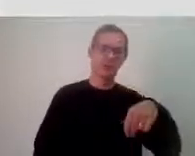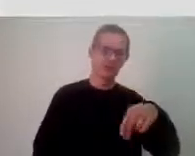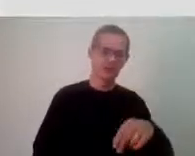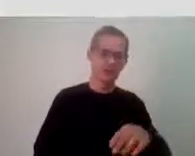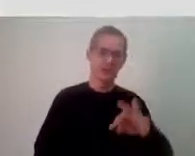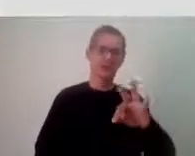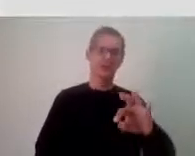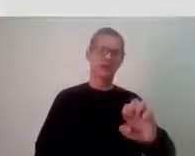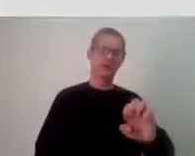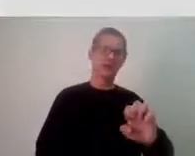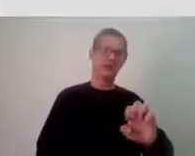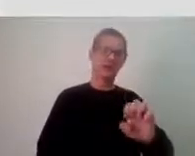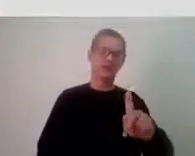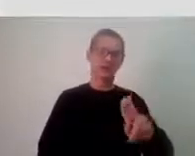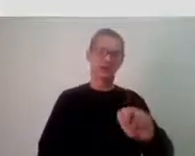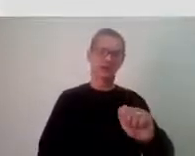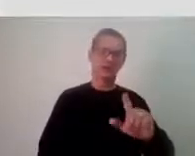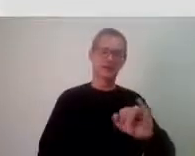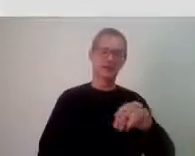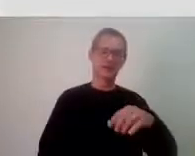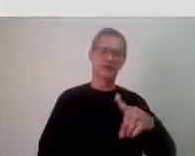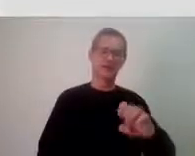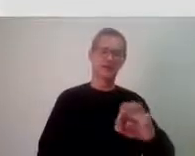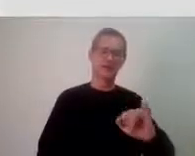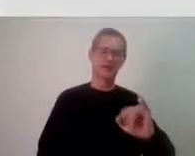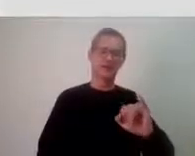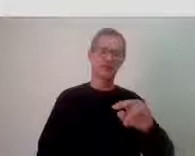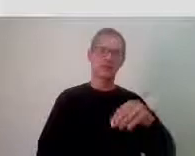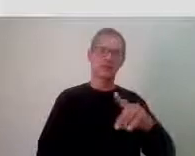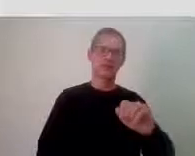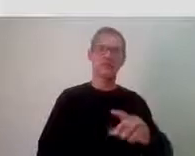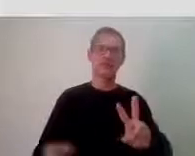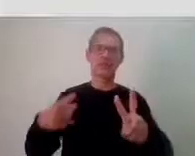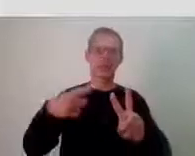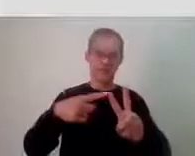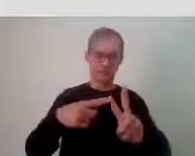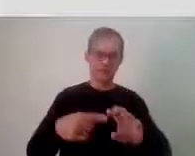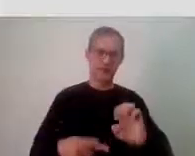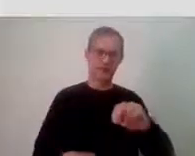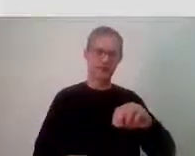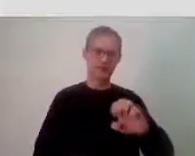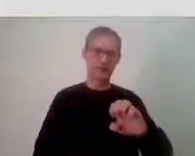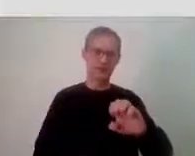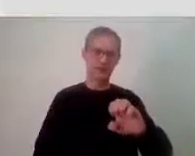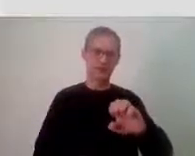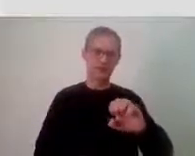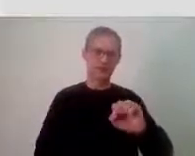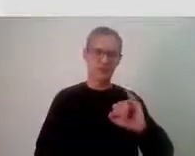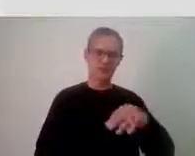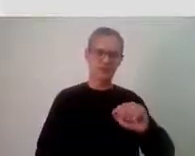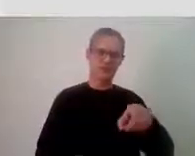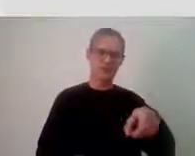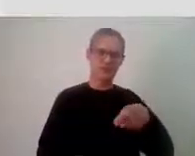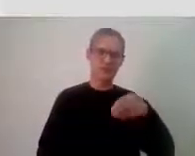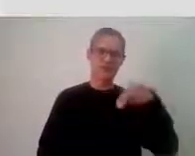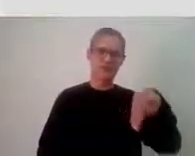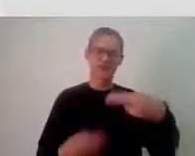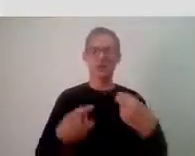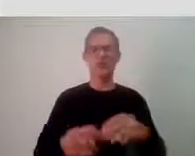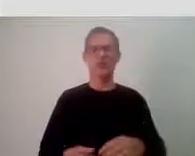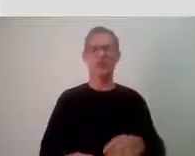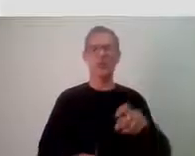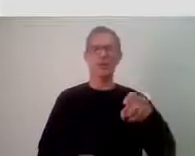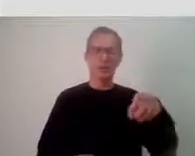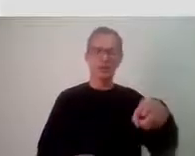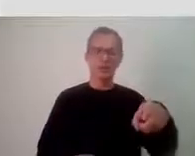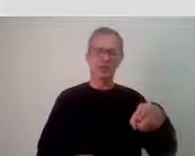indefinida. Raiz. Raiz é a enésima de x elevado a m, é o mesmo que x elevado a m